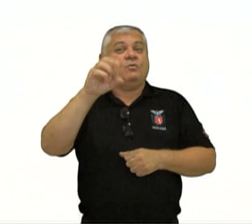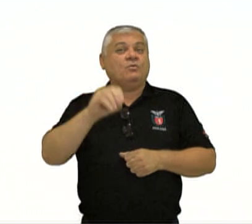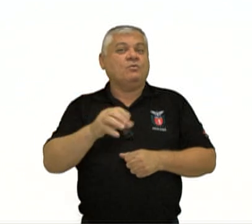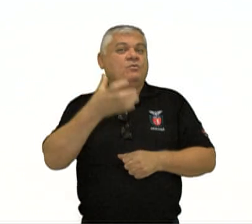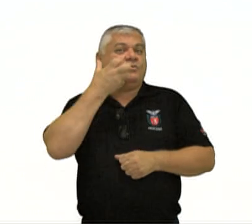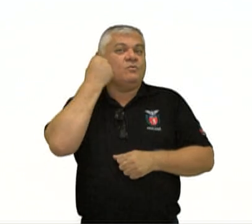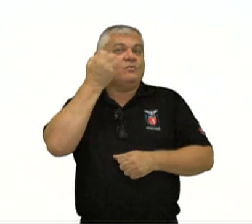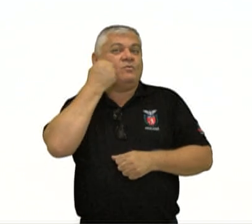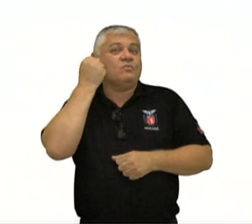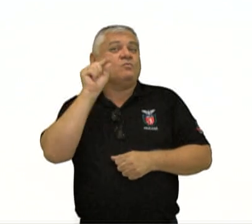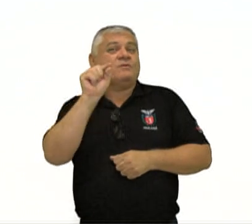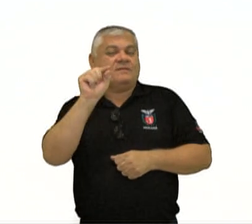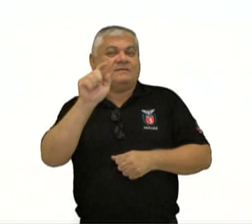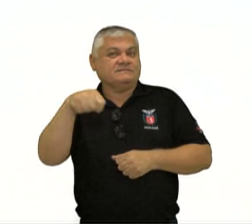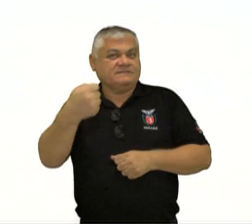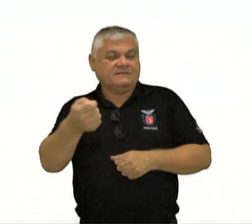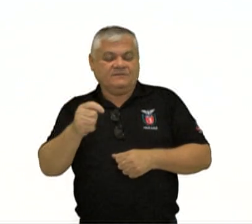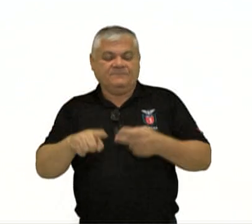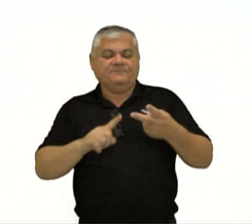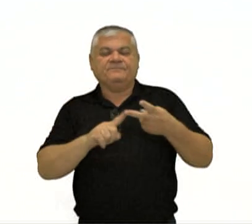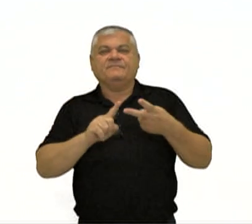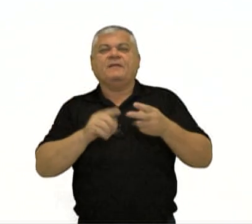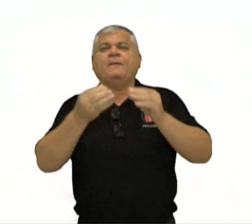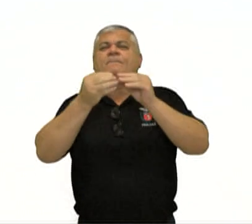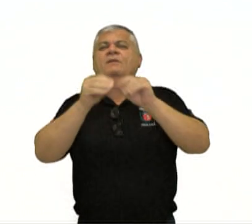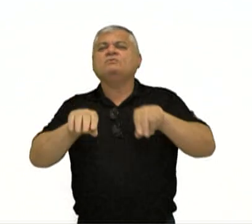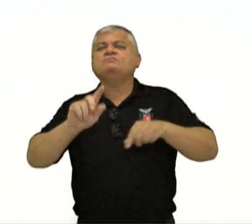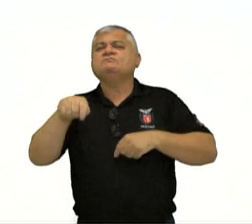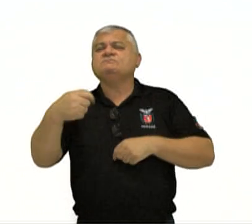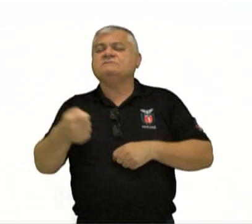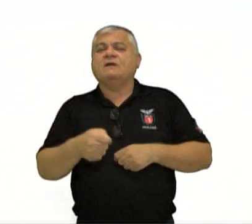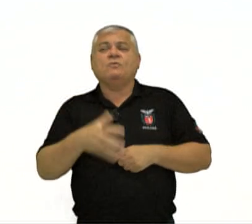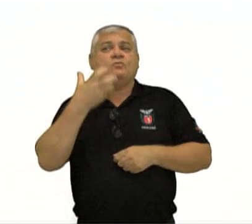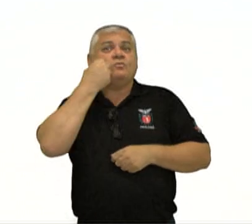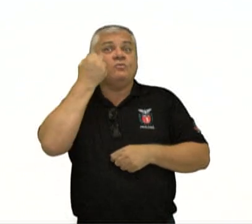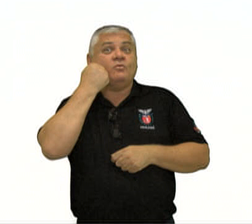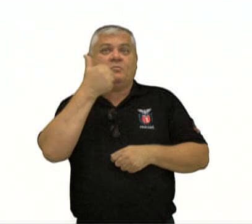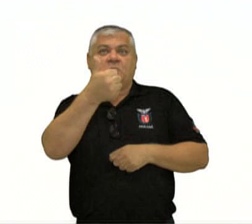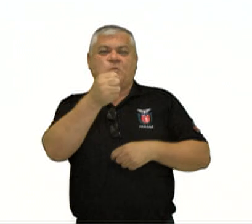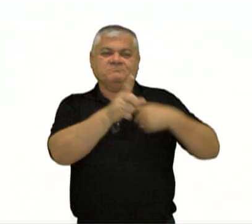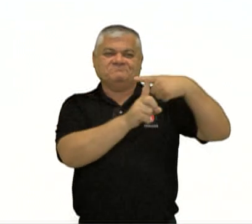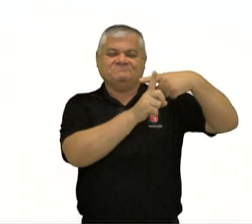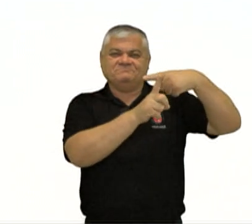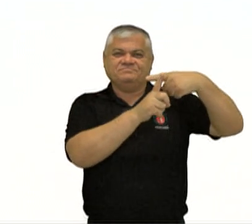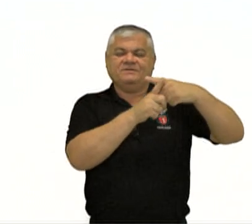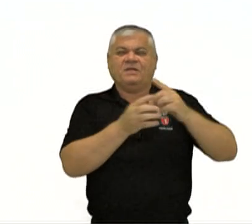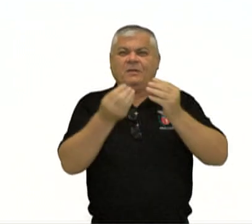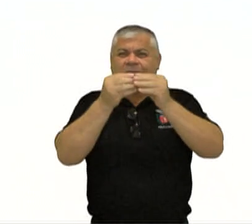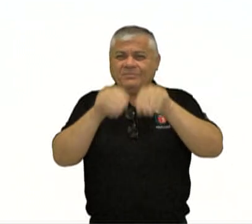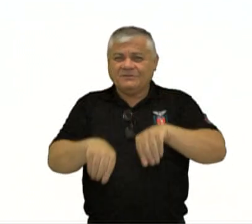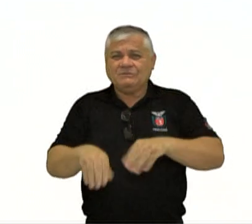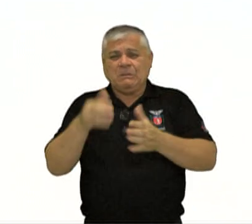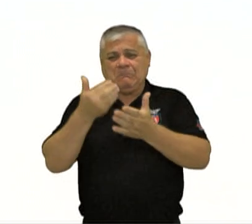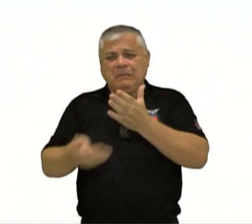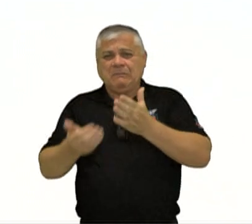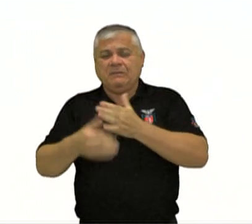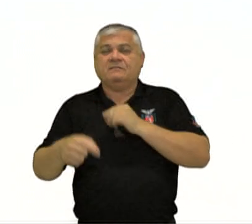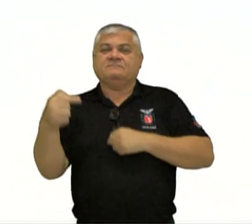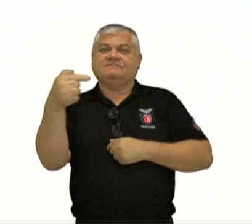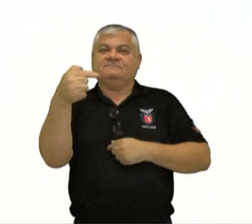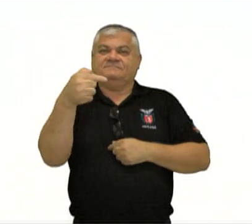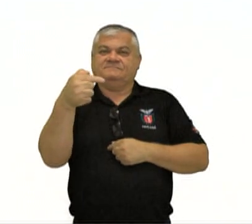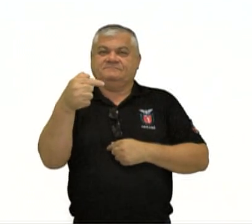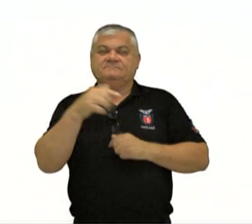inteiros, o que significa prejuízo? Lucro é coisa boa, então número positivo. Prejuízo é dinheiro que está perdendo, então é número